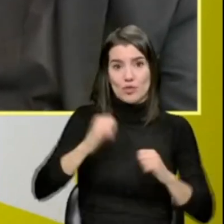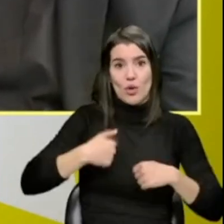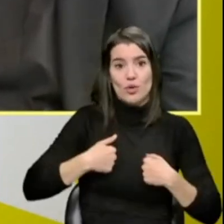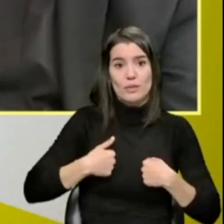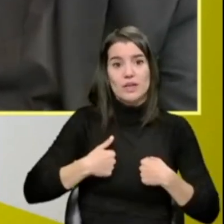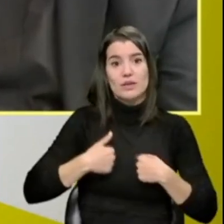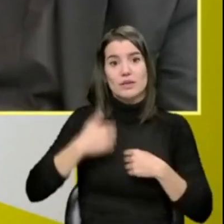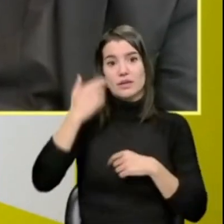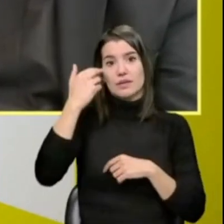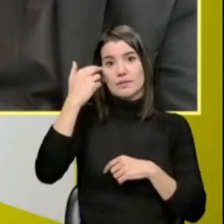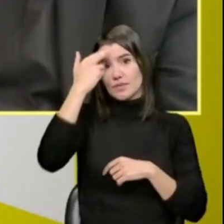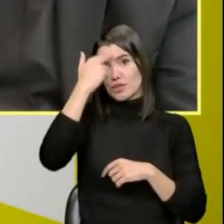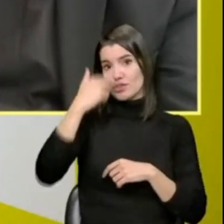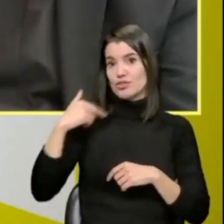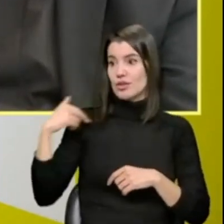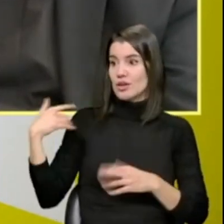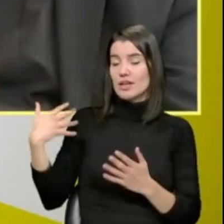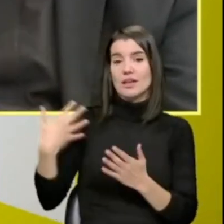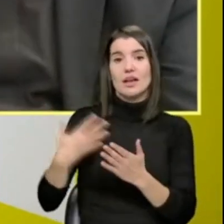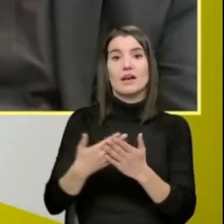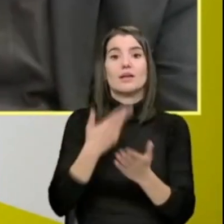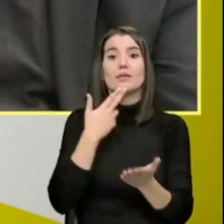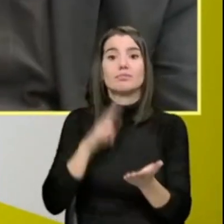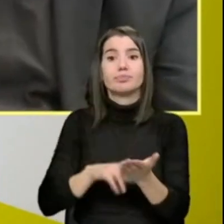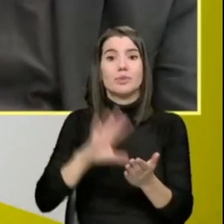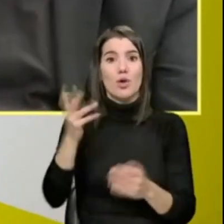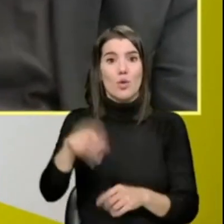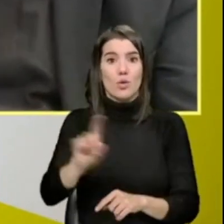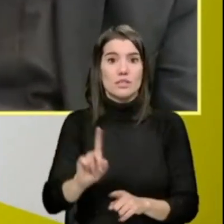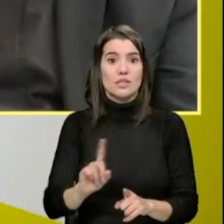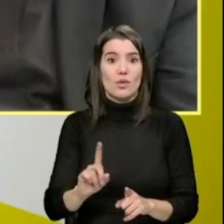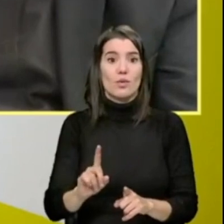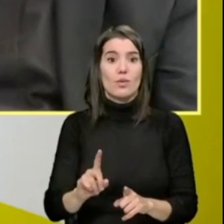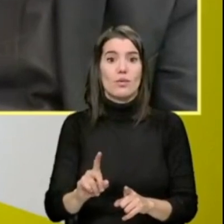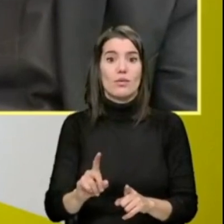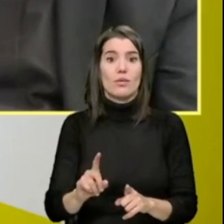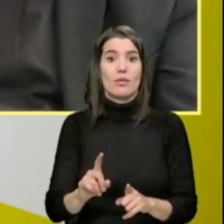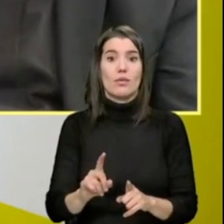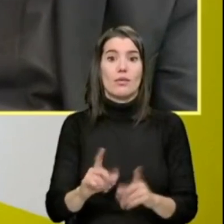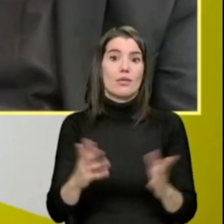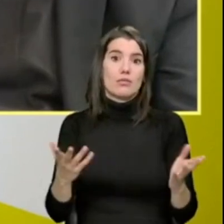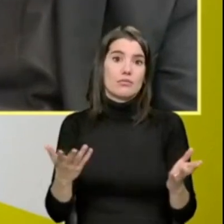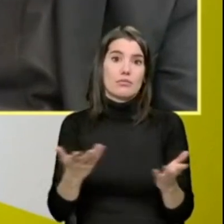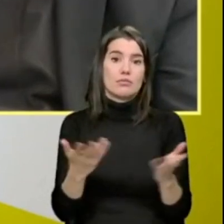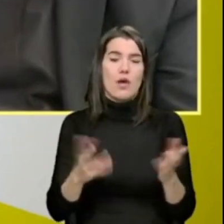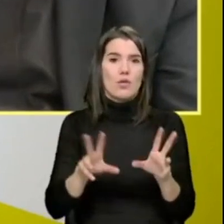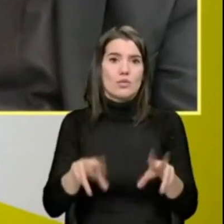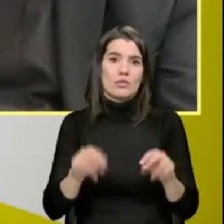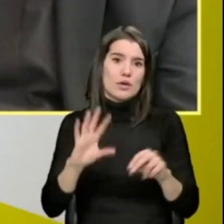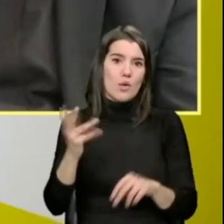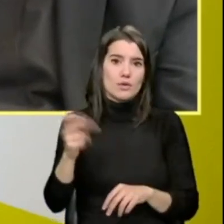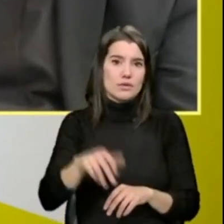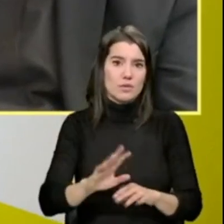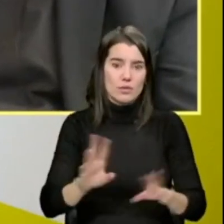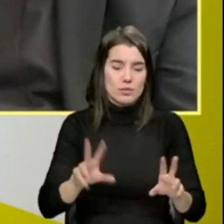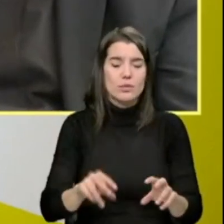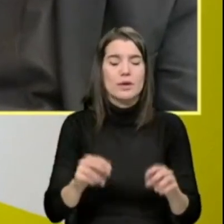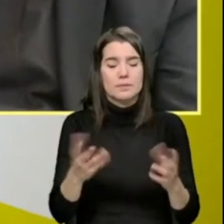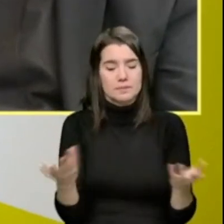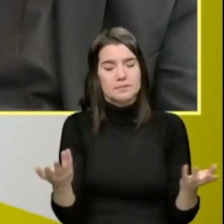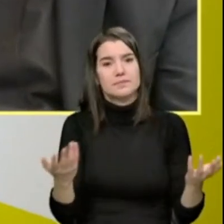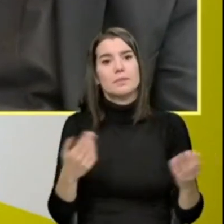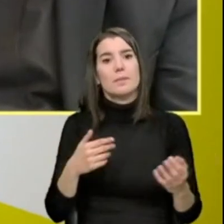isso não aconteceu. Não, isso é para lá e para cá, sim. Não aconteceu. Ou seja, eu penso